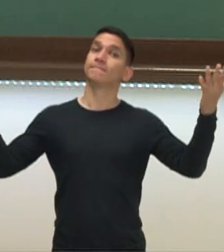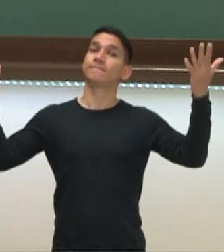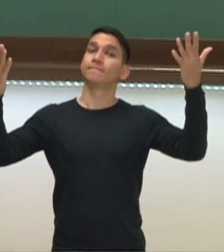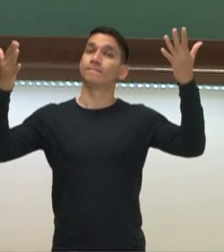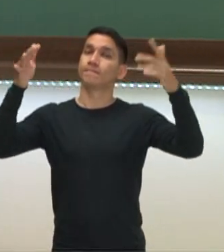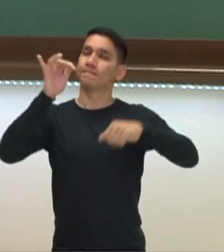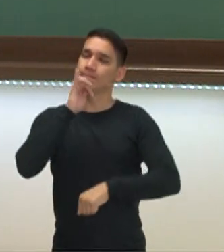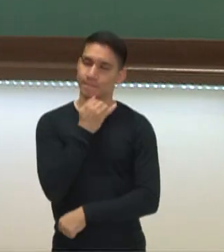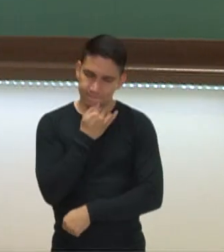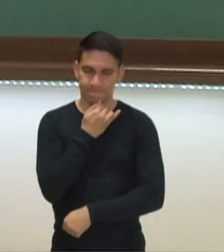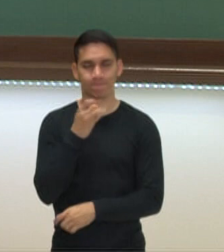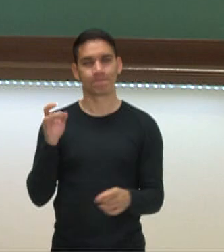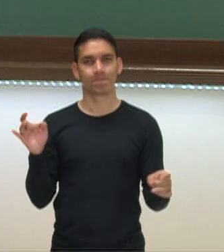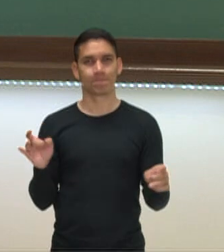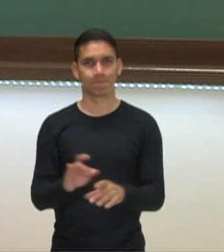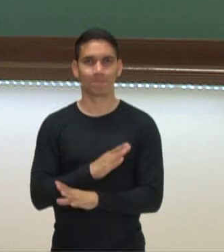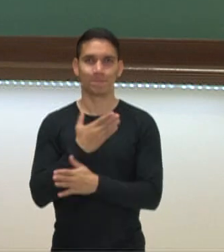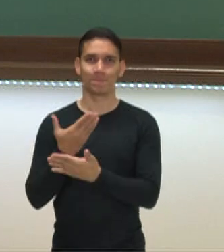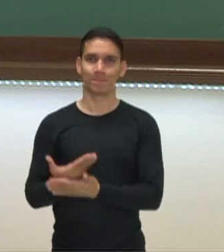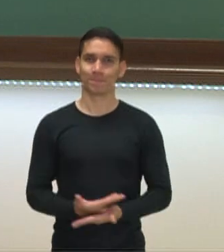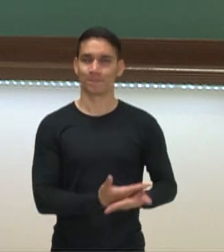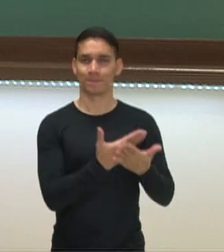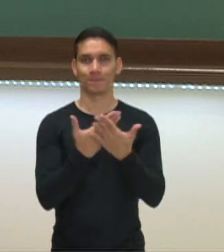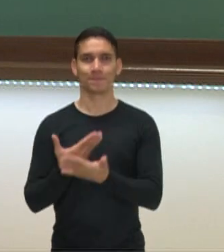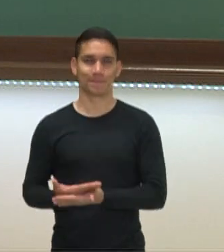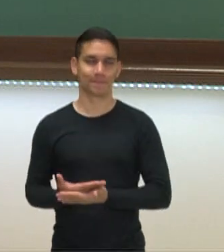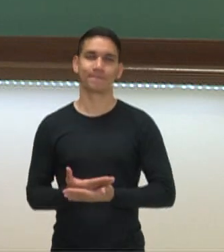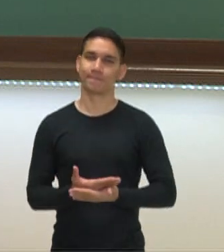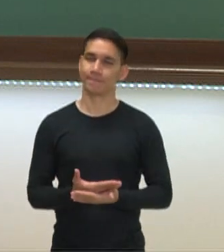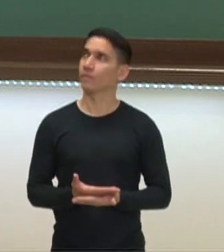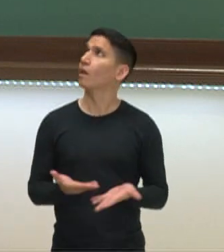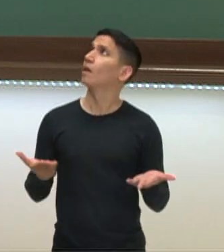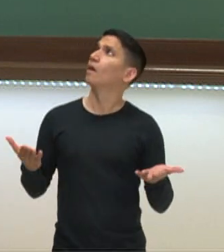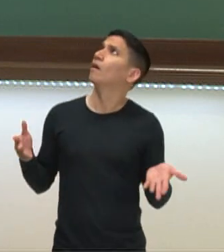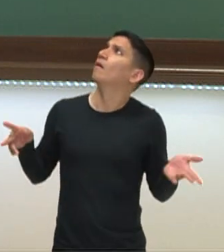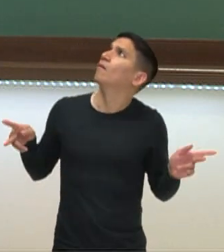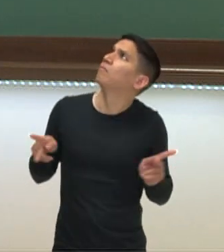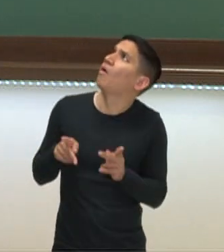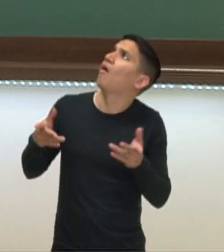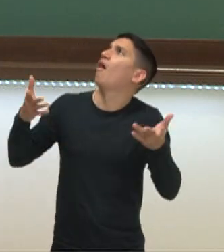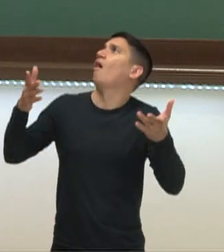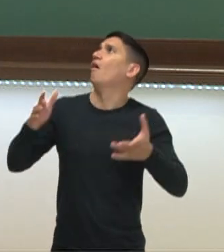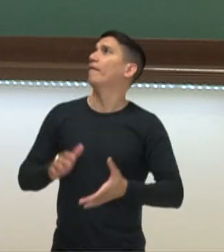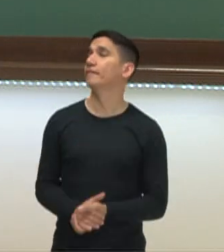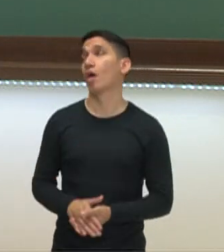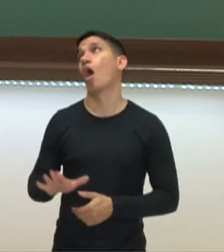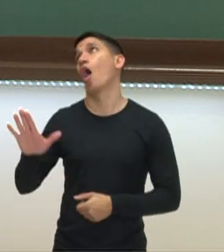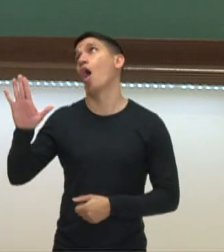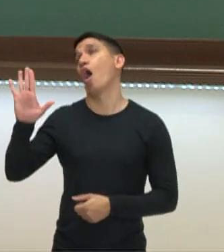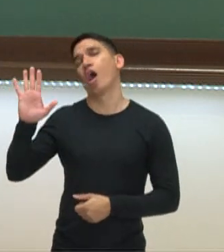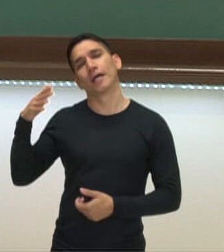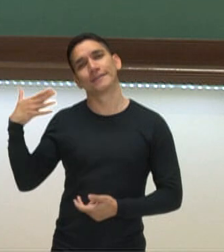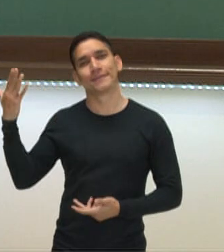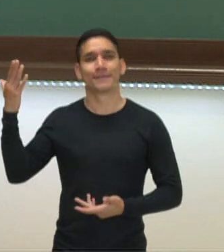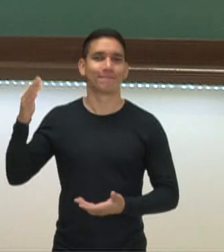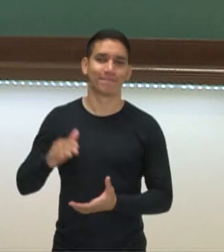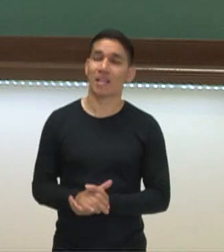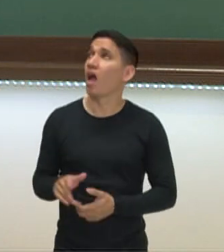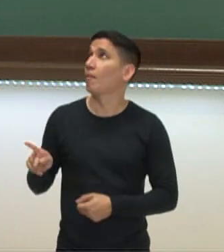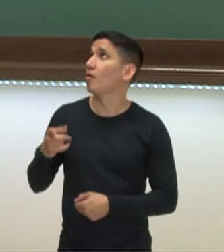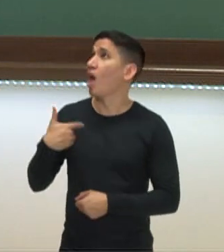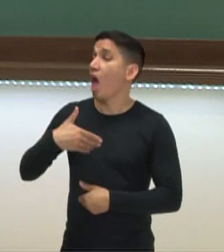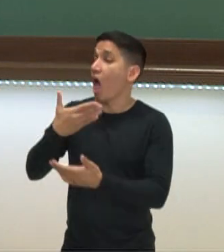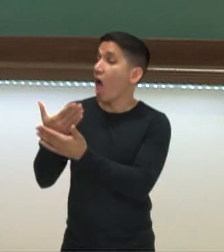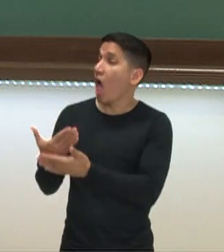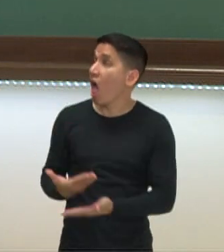e, infelizmente, chegamos ao final de mais uma aula. Professor, olhe, professor, na aula de